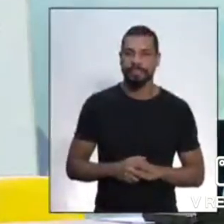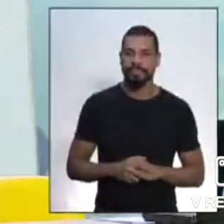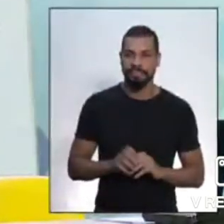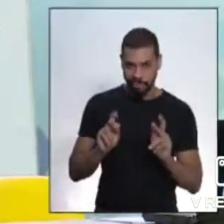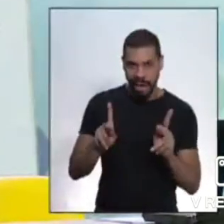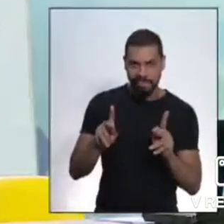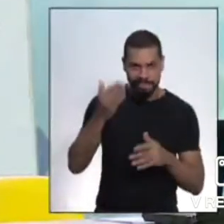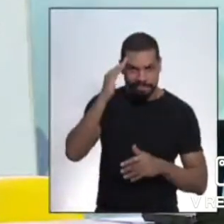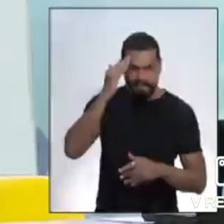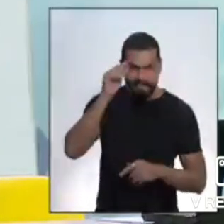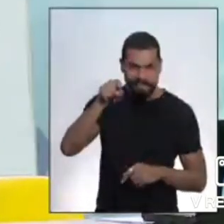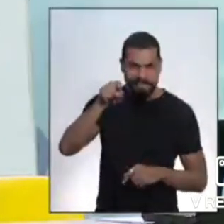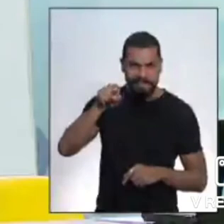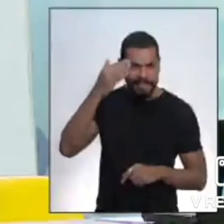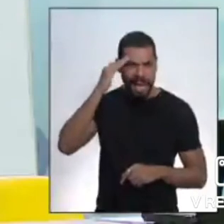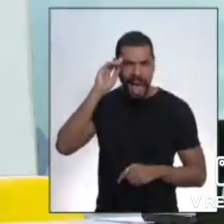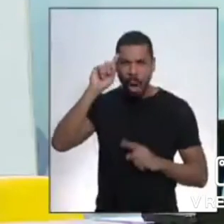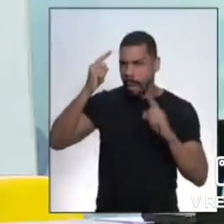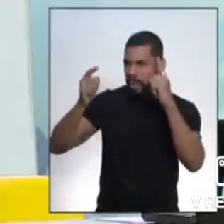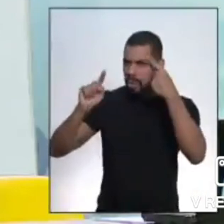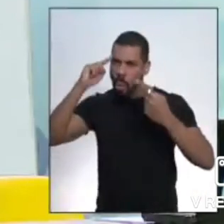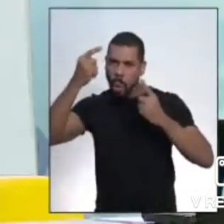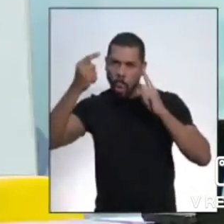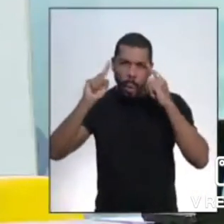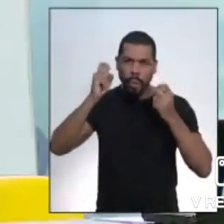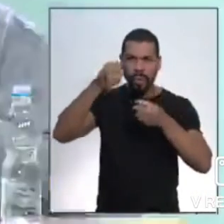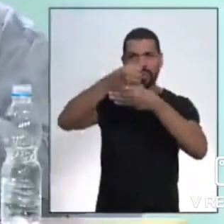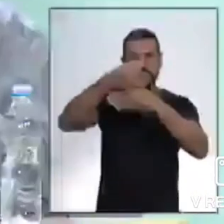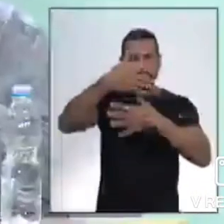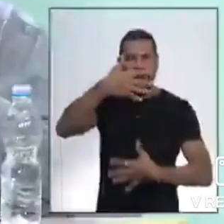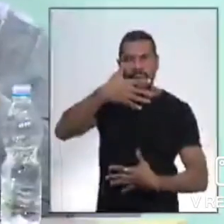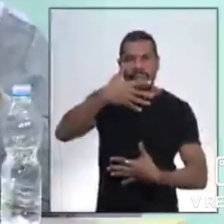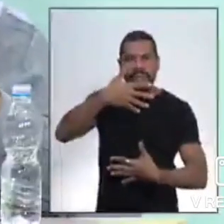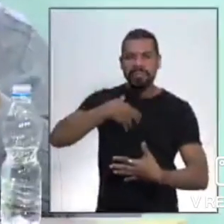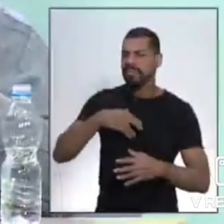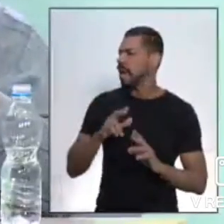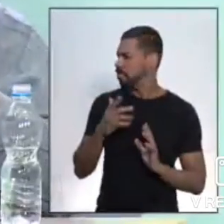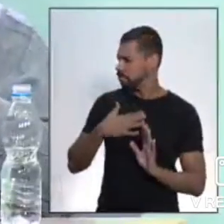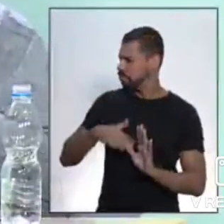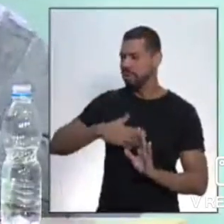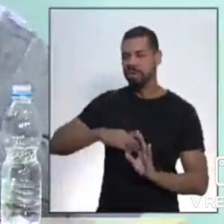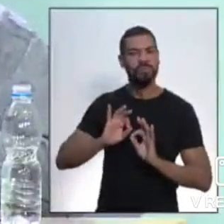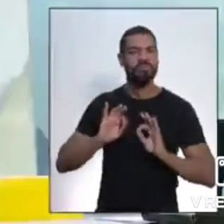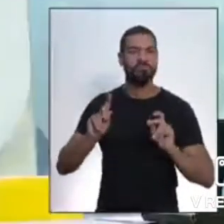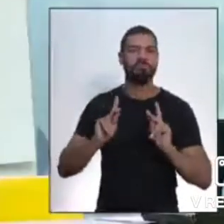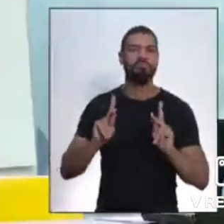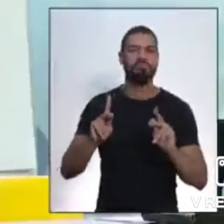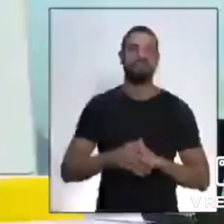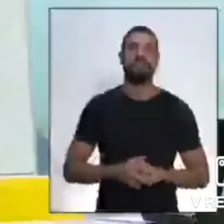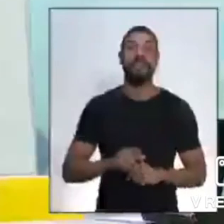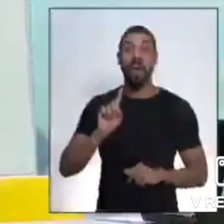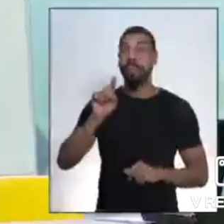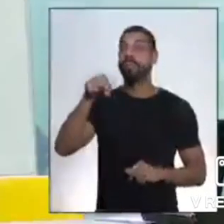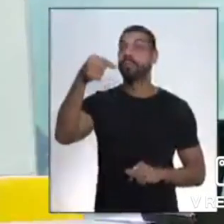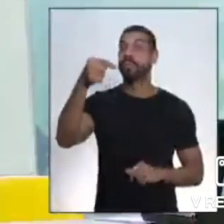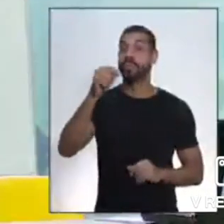Beleza? Tranquilo aí, Marcos? Alguma dúvida no chat, alguma coisa? Não, tudo tranquilo aqui. Beleza, então vamos pro